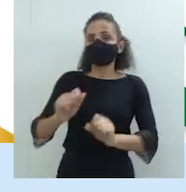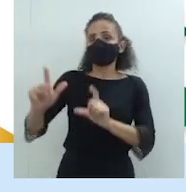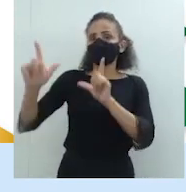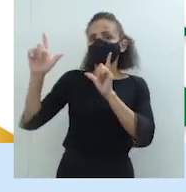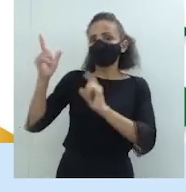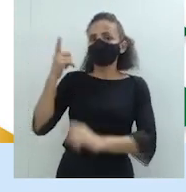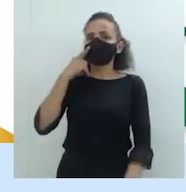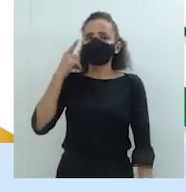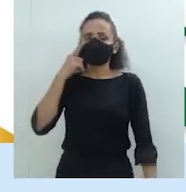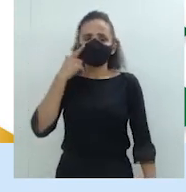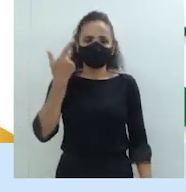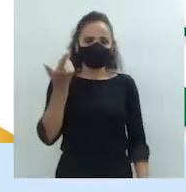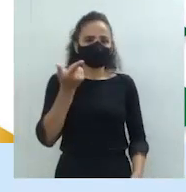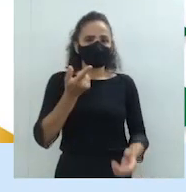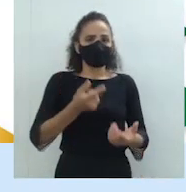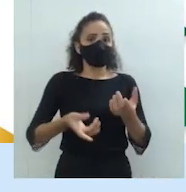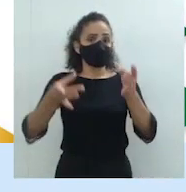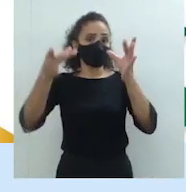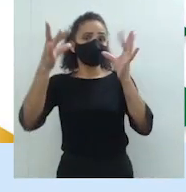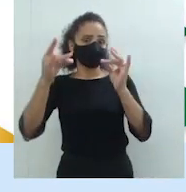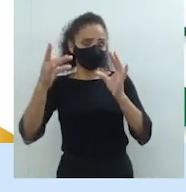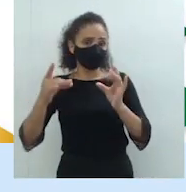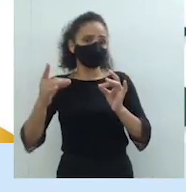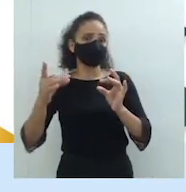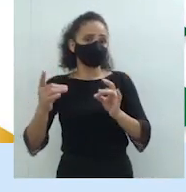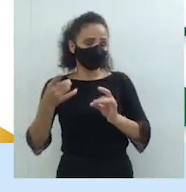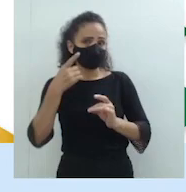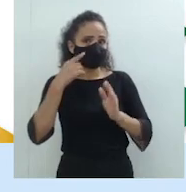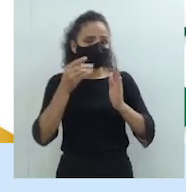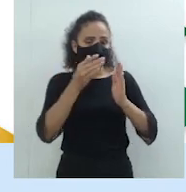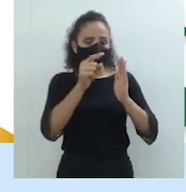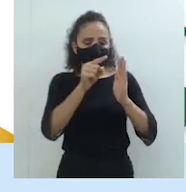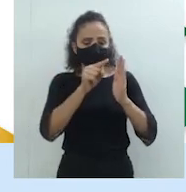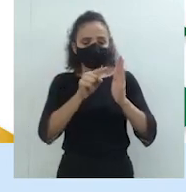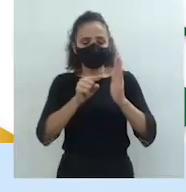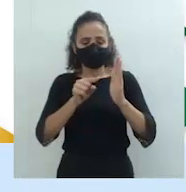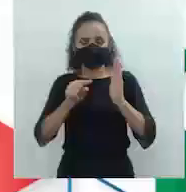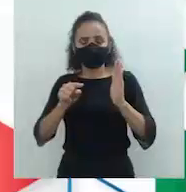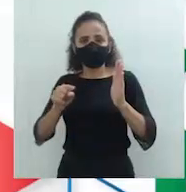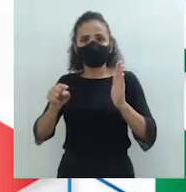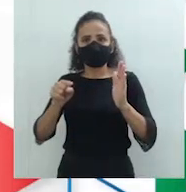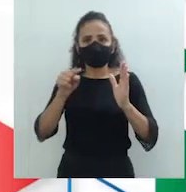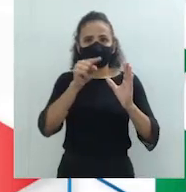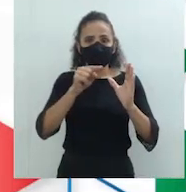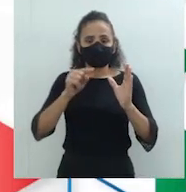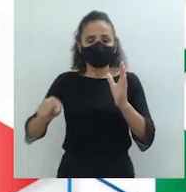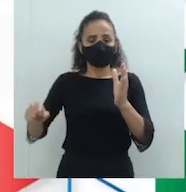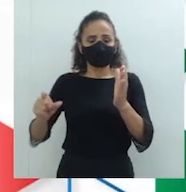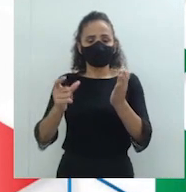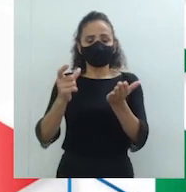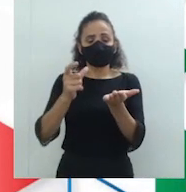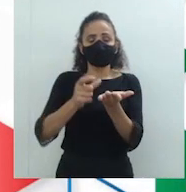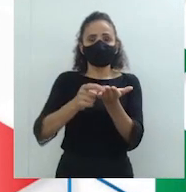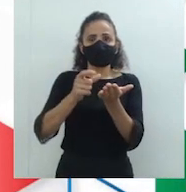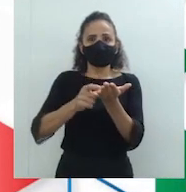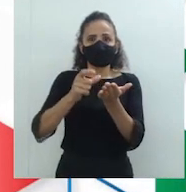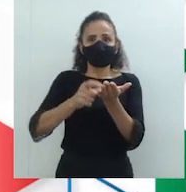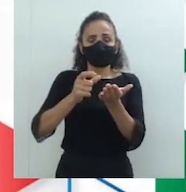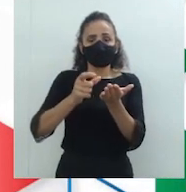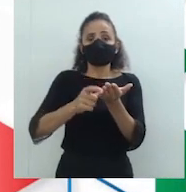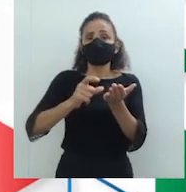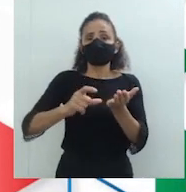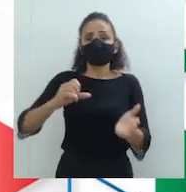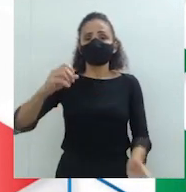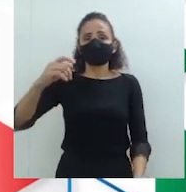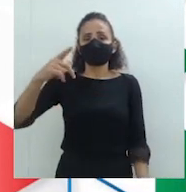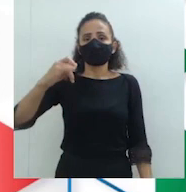ver justamente esse circuito que está em série. Observe que a gente tem uma pilha e ali a gente tem